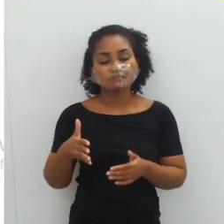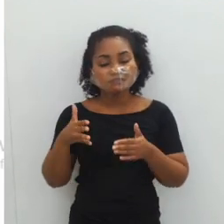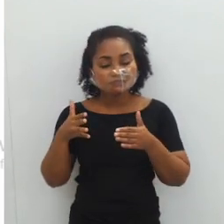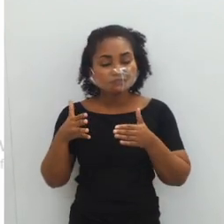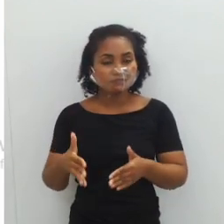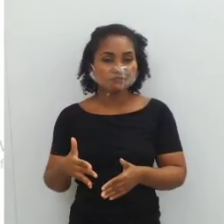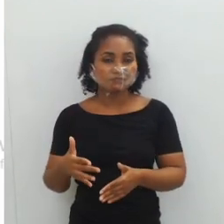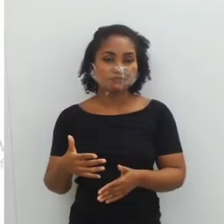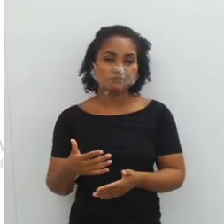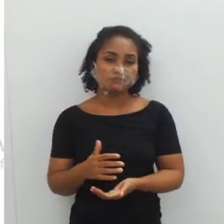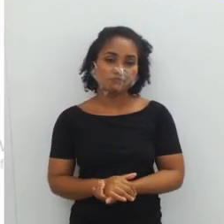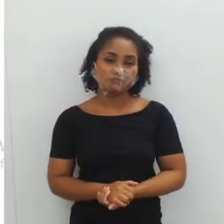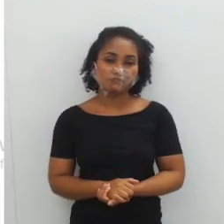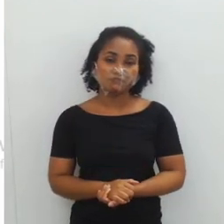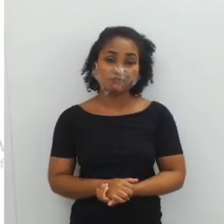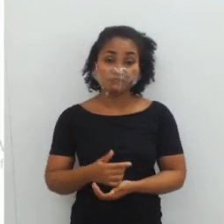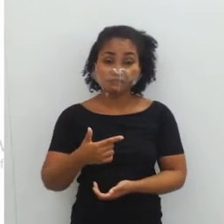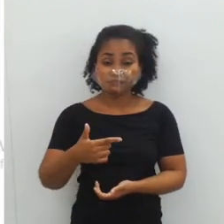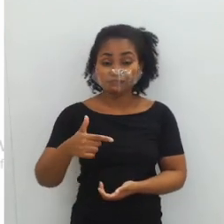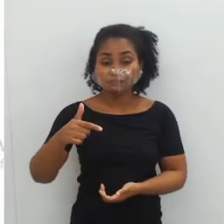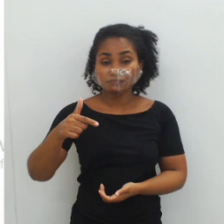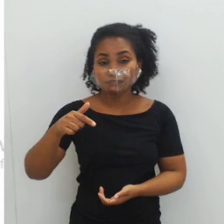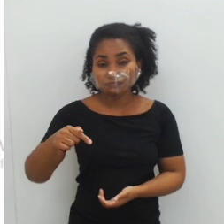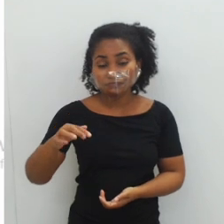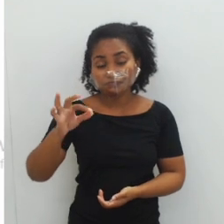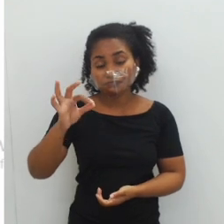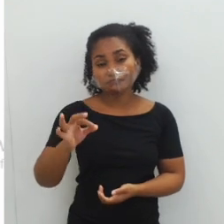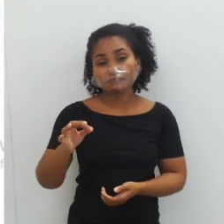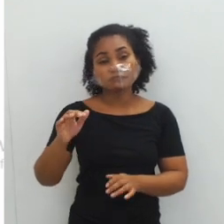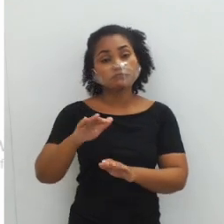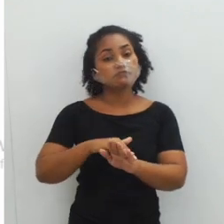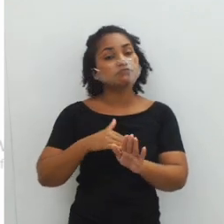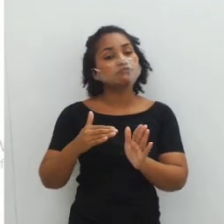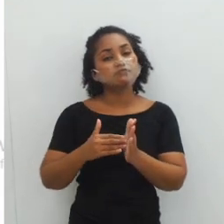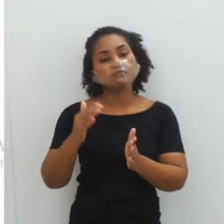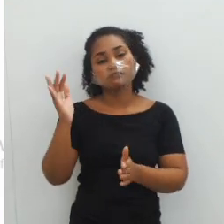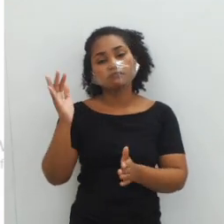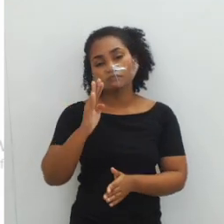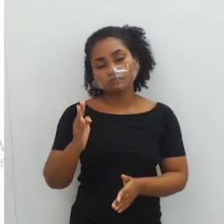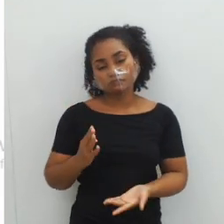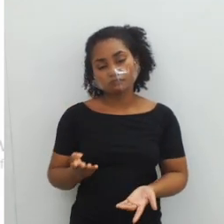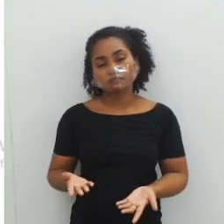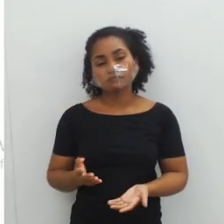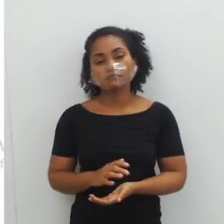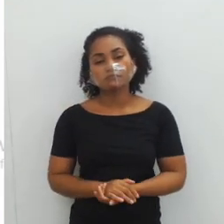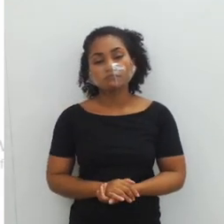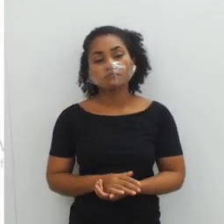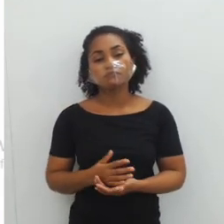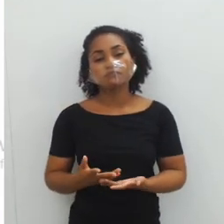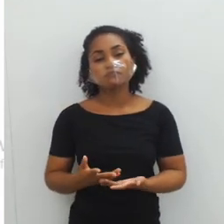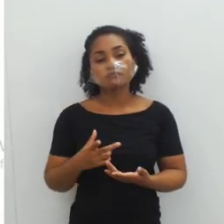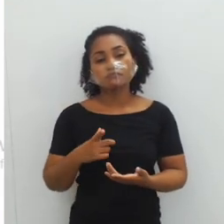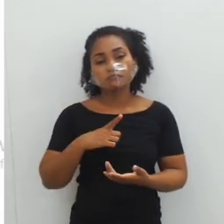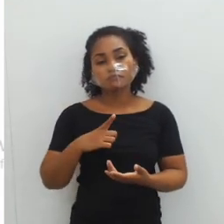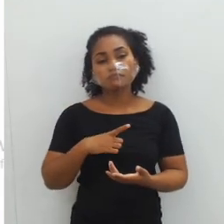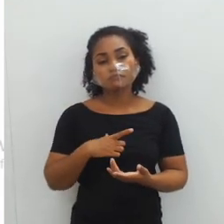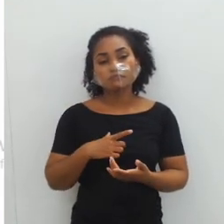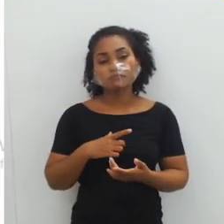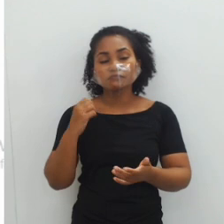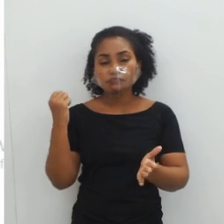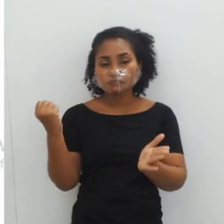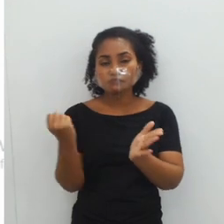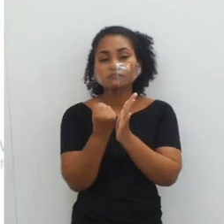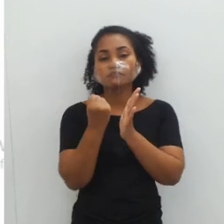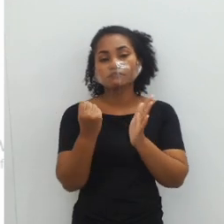de 27% da renda do país, né? Então, o coeficiente de Gini brasileiro, né, foi marcado